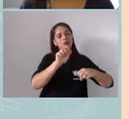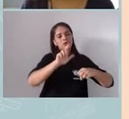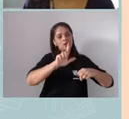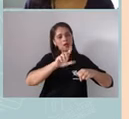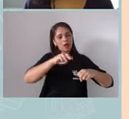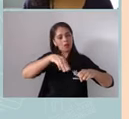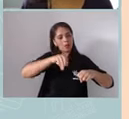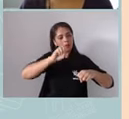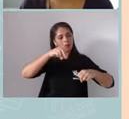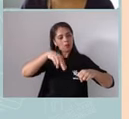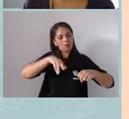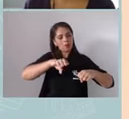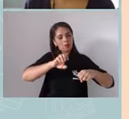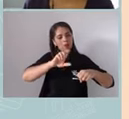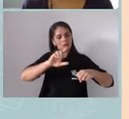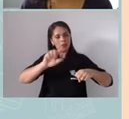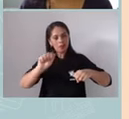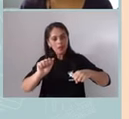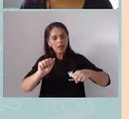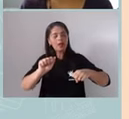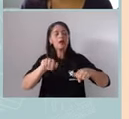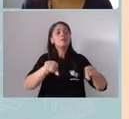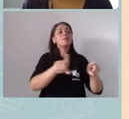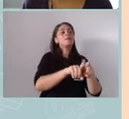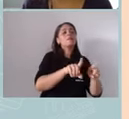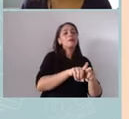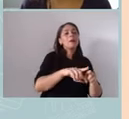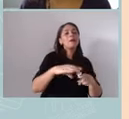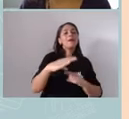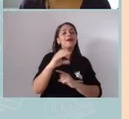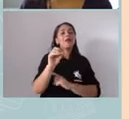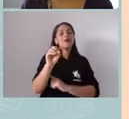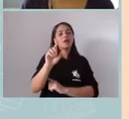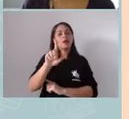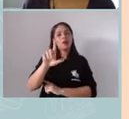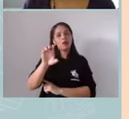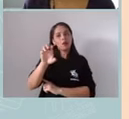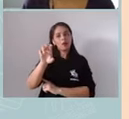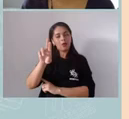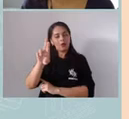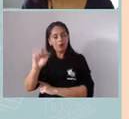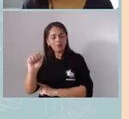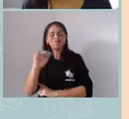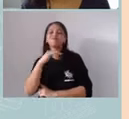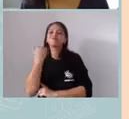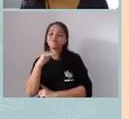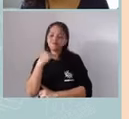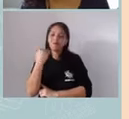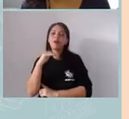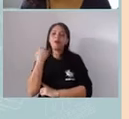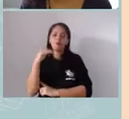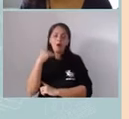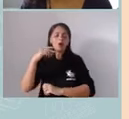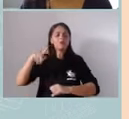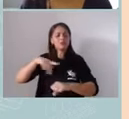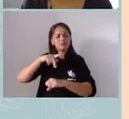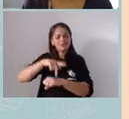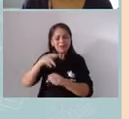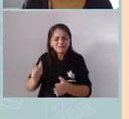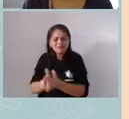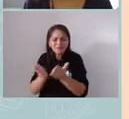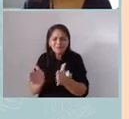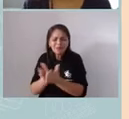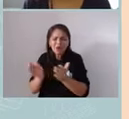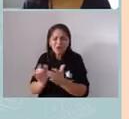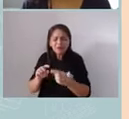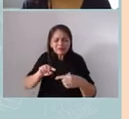cólera, que ainda causa, né, tem uma alta taxa de incidência e de mortalidade, principalmente nos países mais pobres, certo? Está